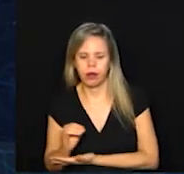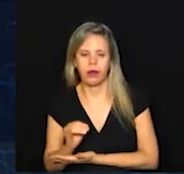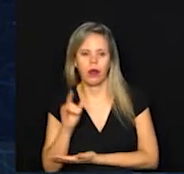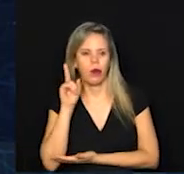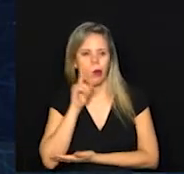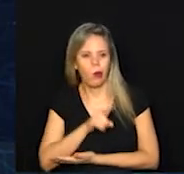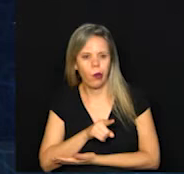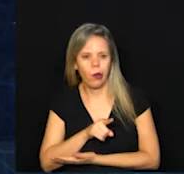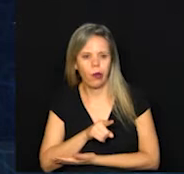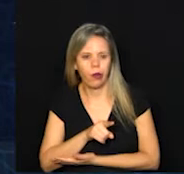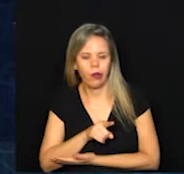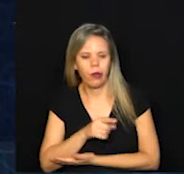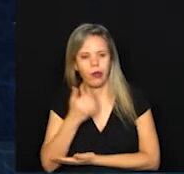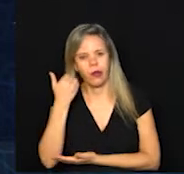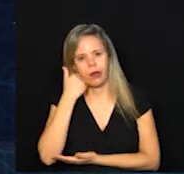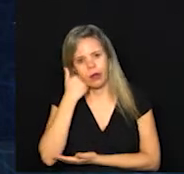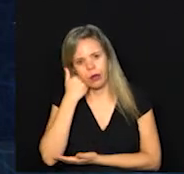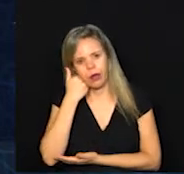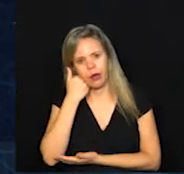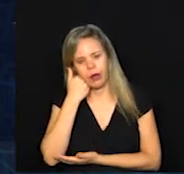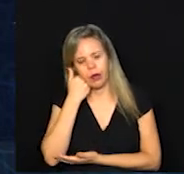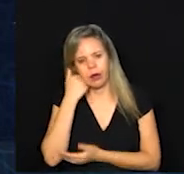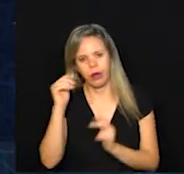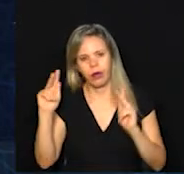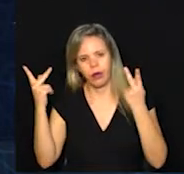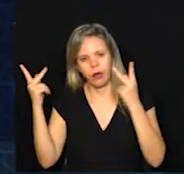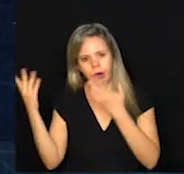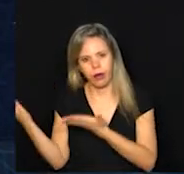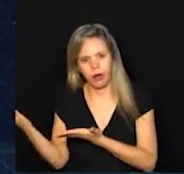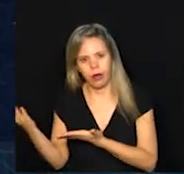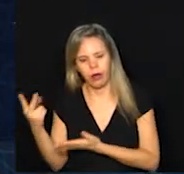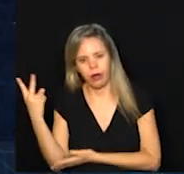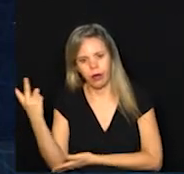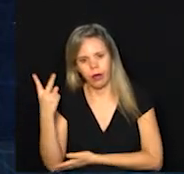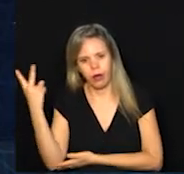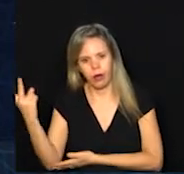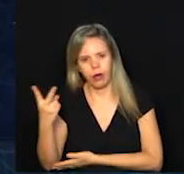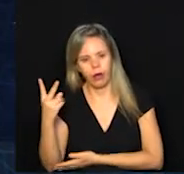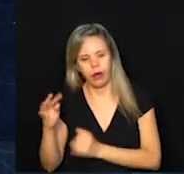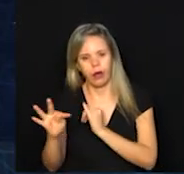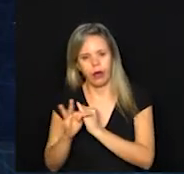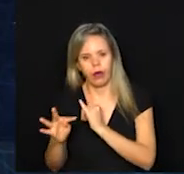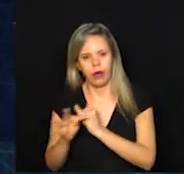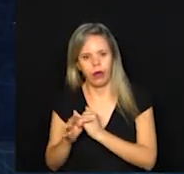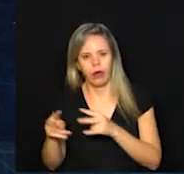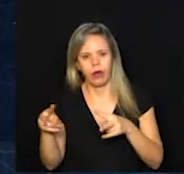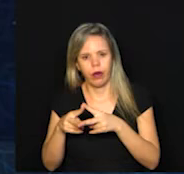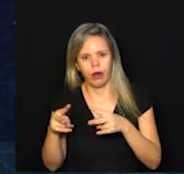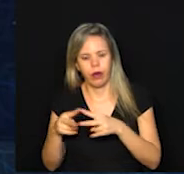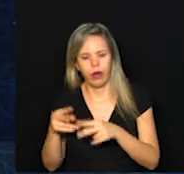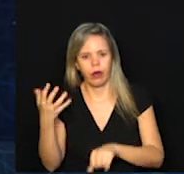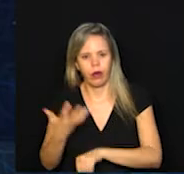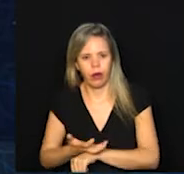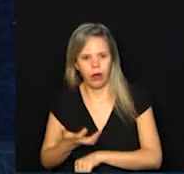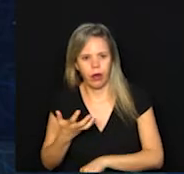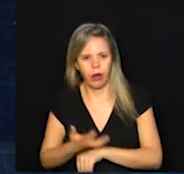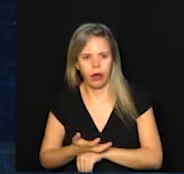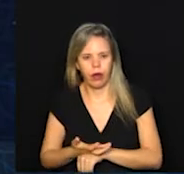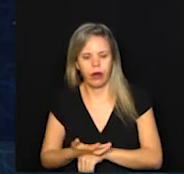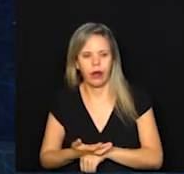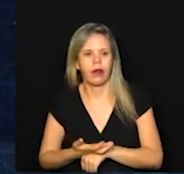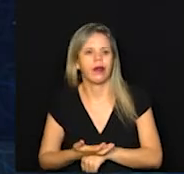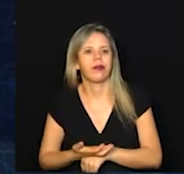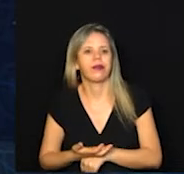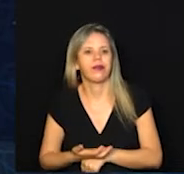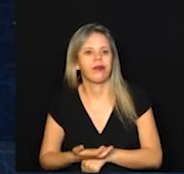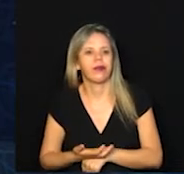Indaiatuba, Americana, Santa Bárbara do Oeste, Hortolândia, Valinhos, Itatiba, Paulínia, Nova